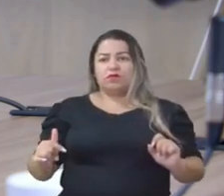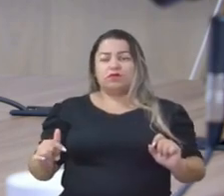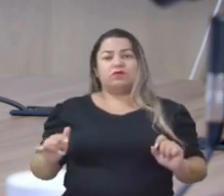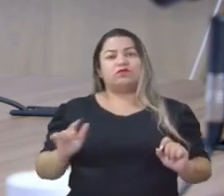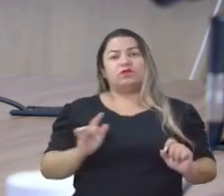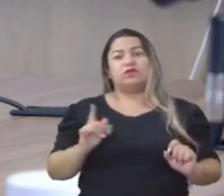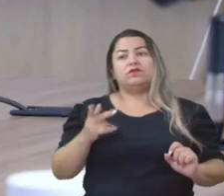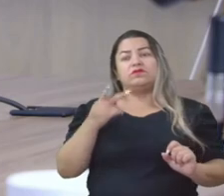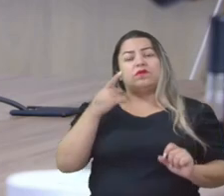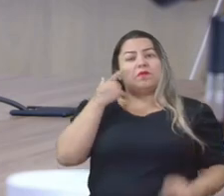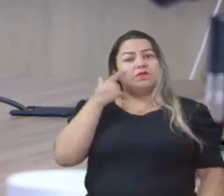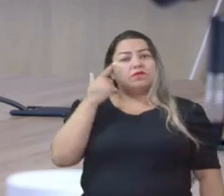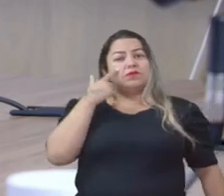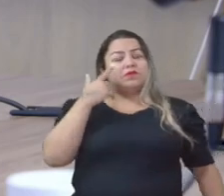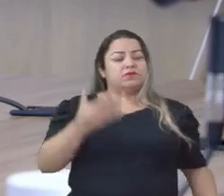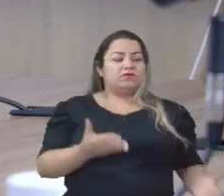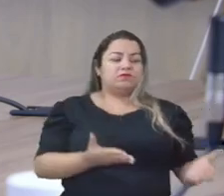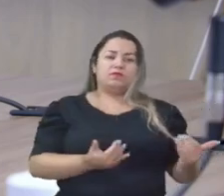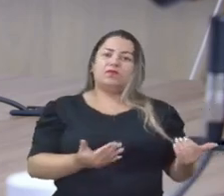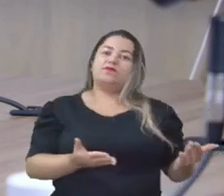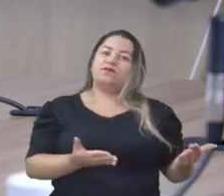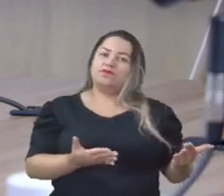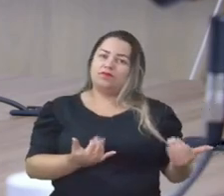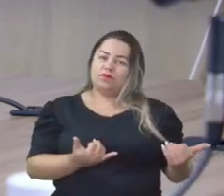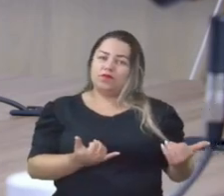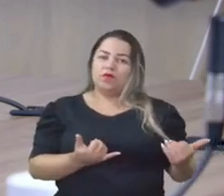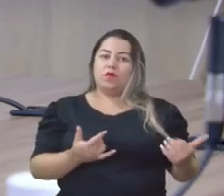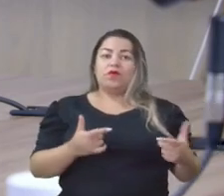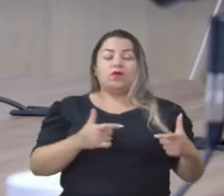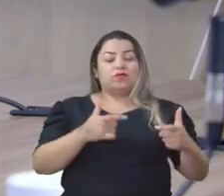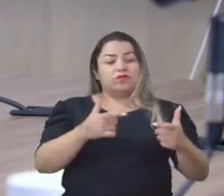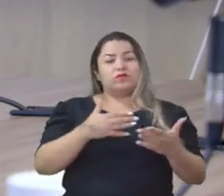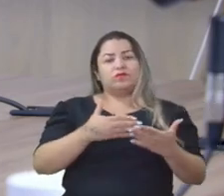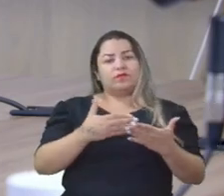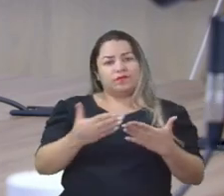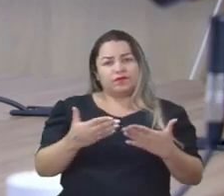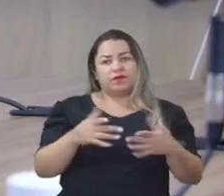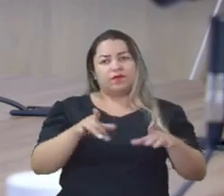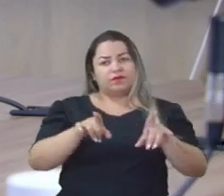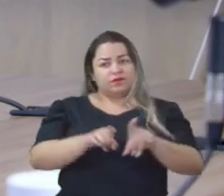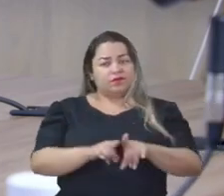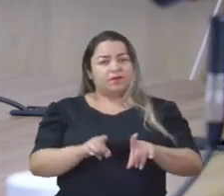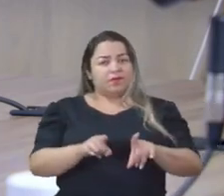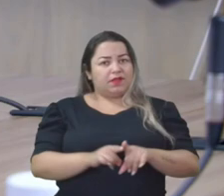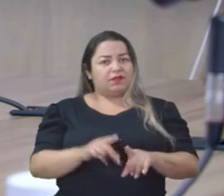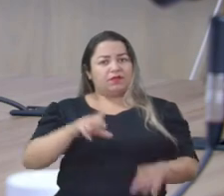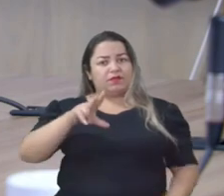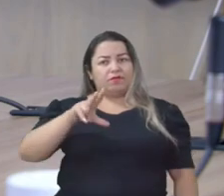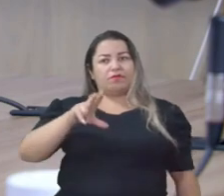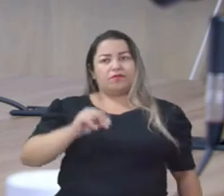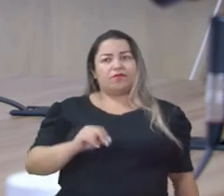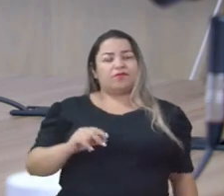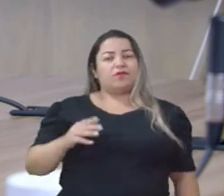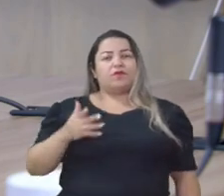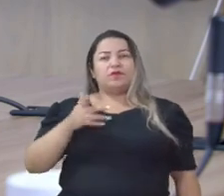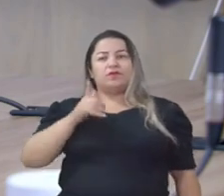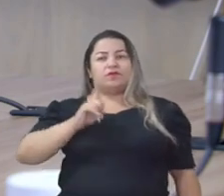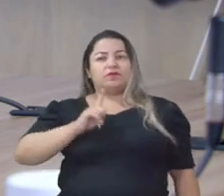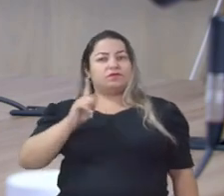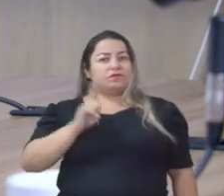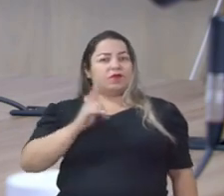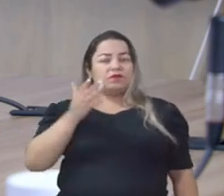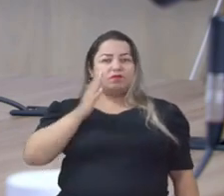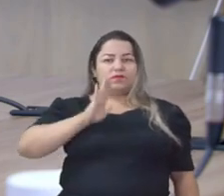essa chamada de atenção para a juventude. Foi aí onde eu comecei, de maneira muito não, digamos assim, sem essa promessa, sem de